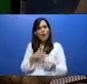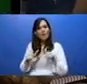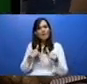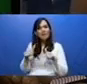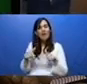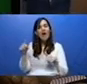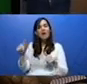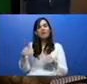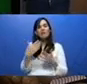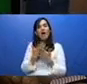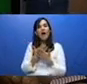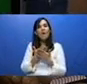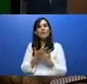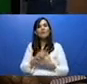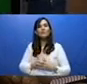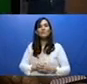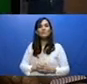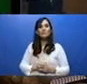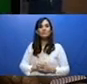página 269.